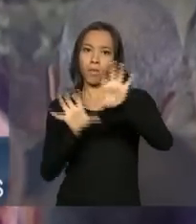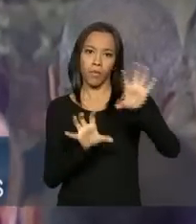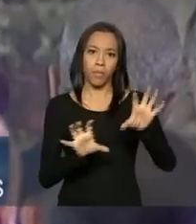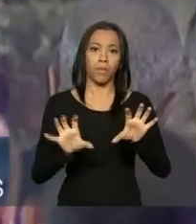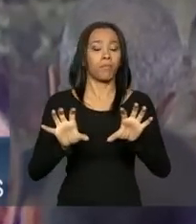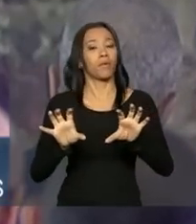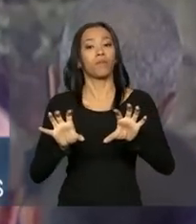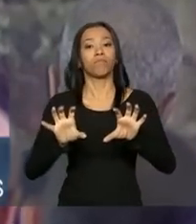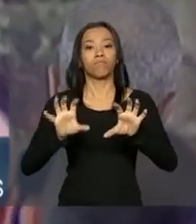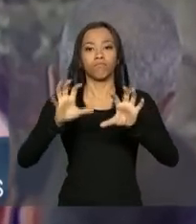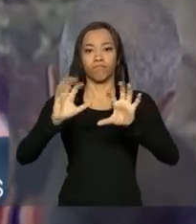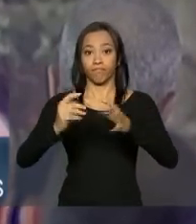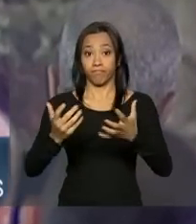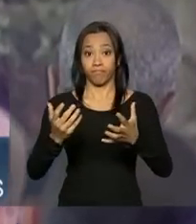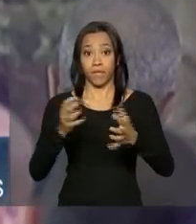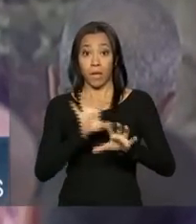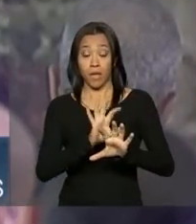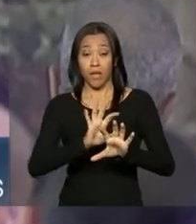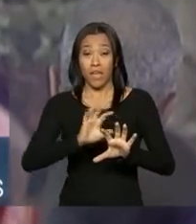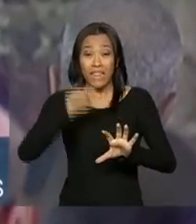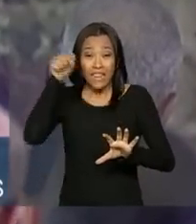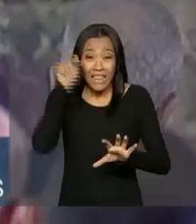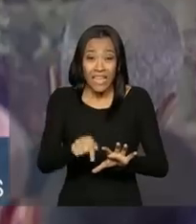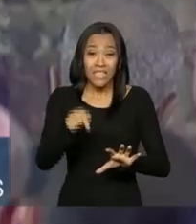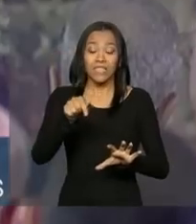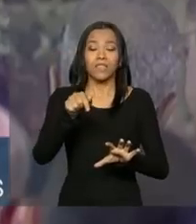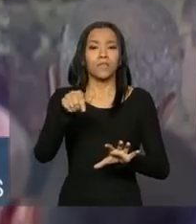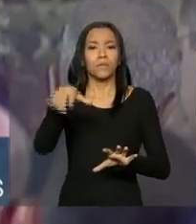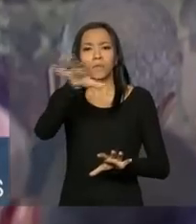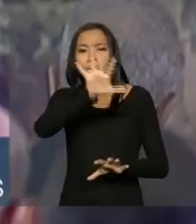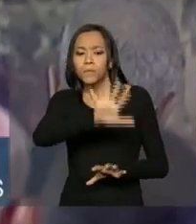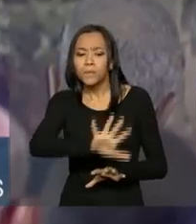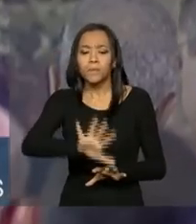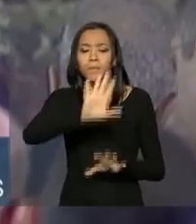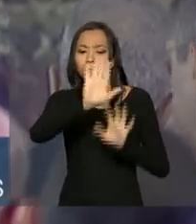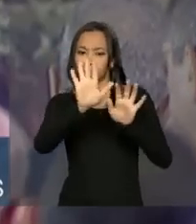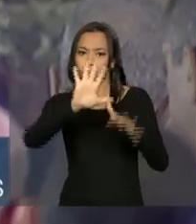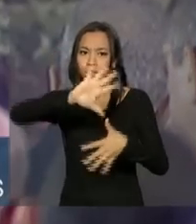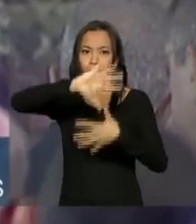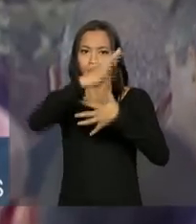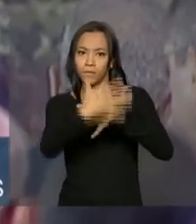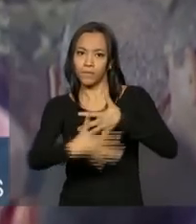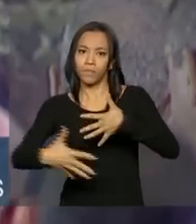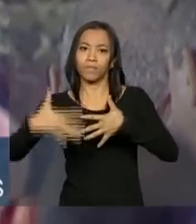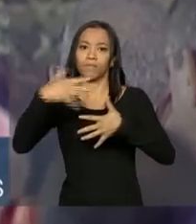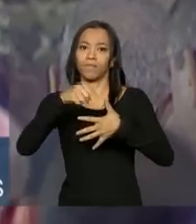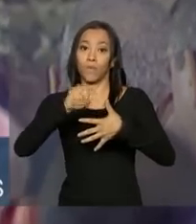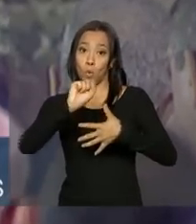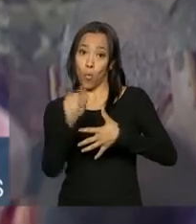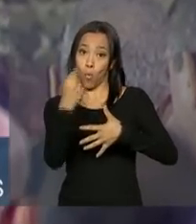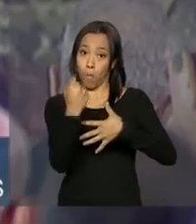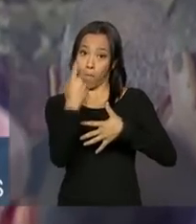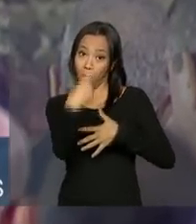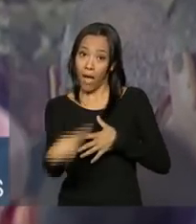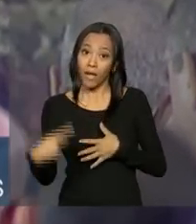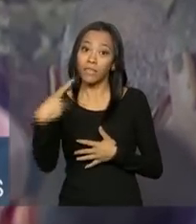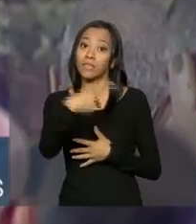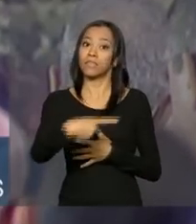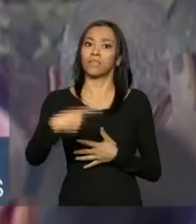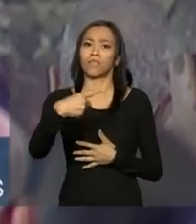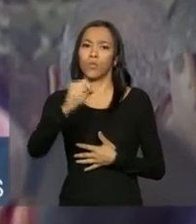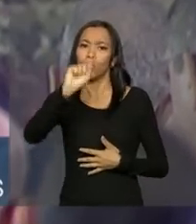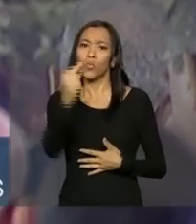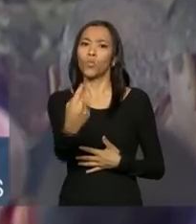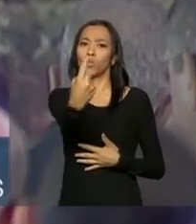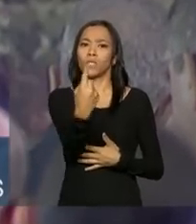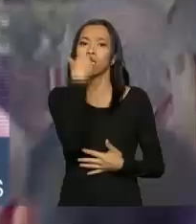um imenso continente. Nesse continente restou um país uno, com uma única